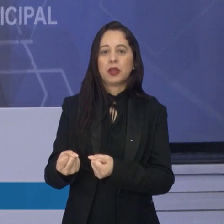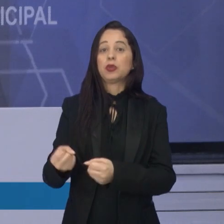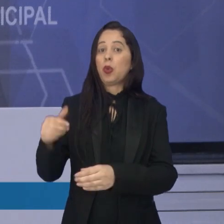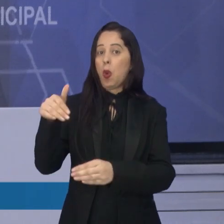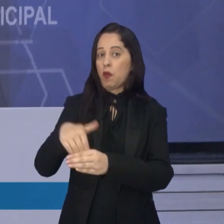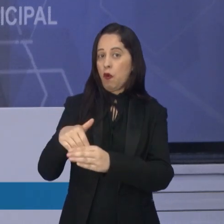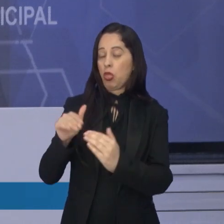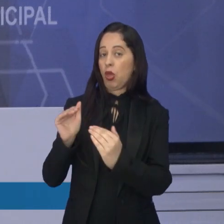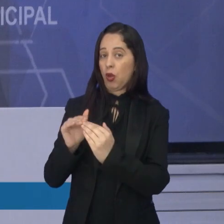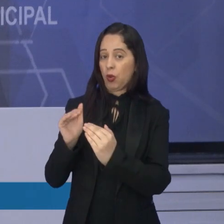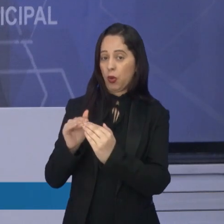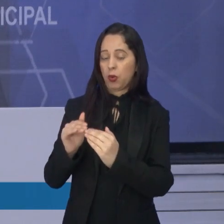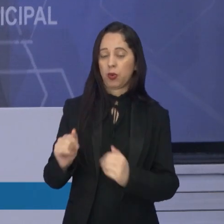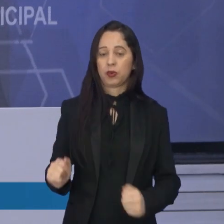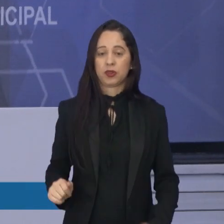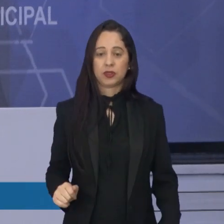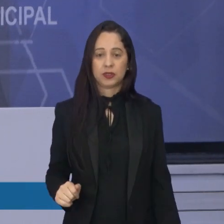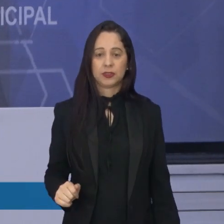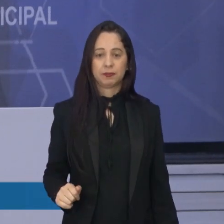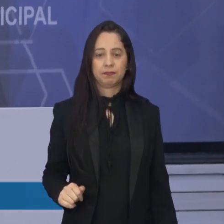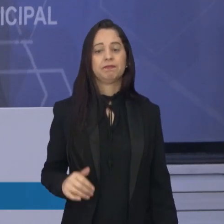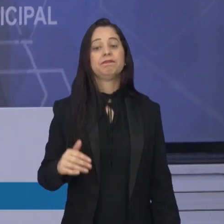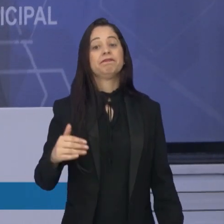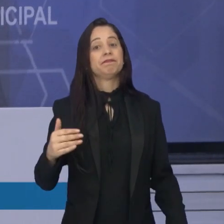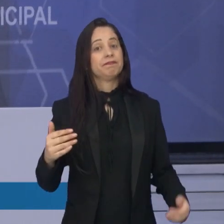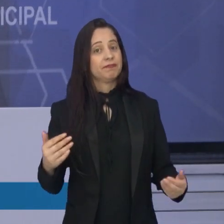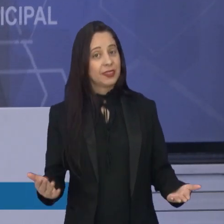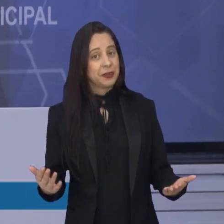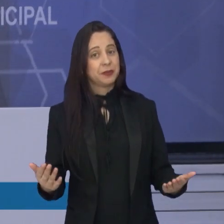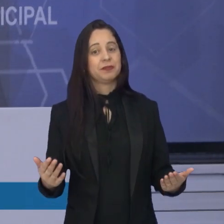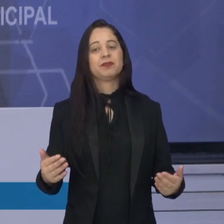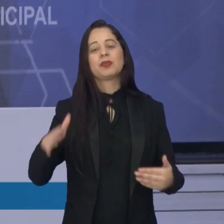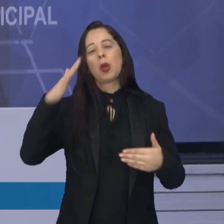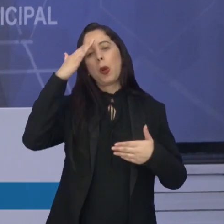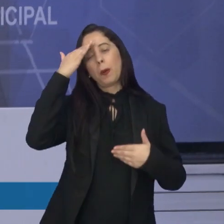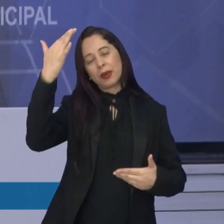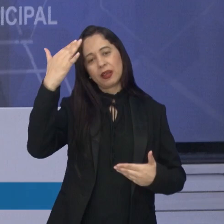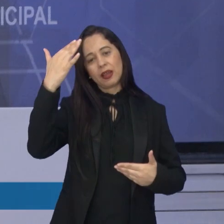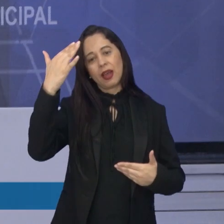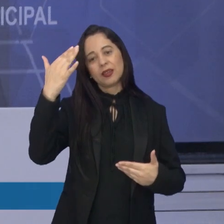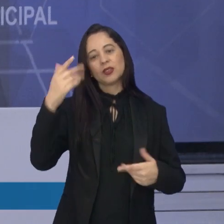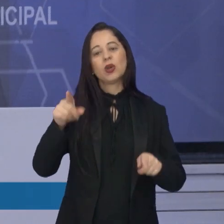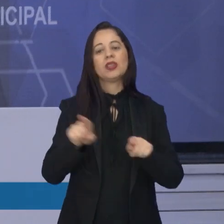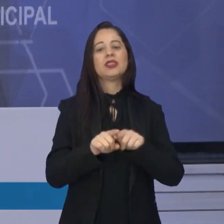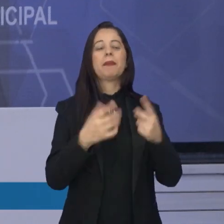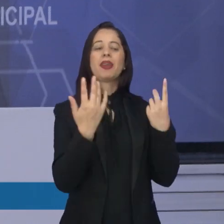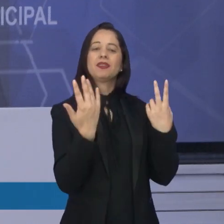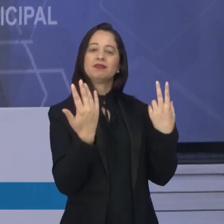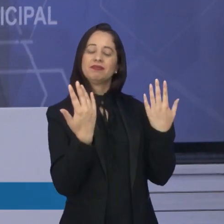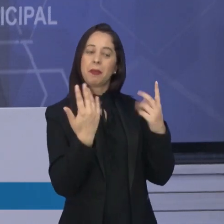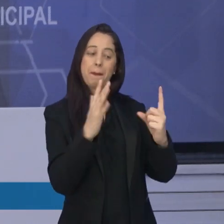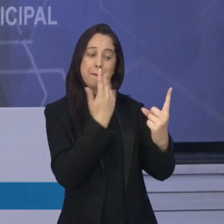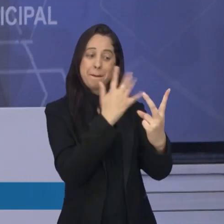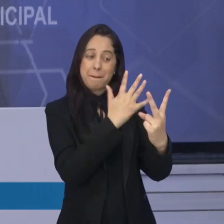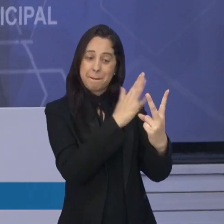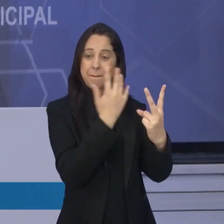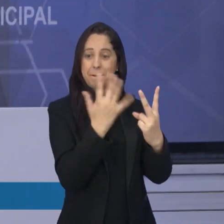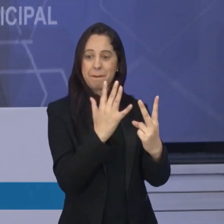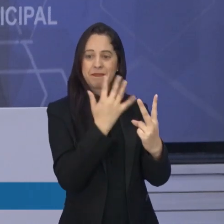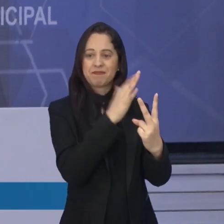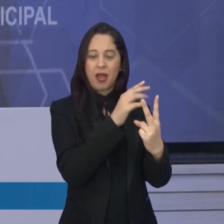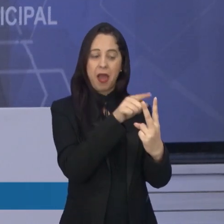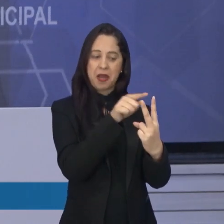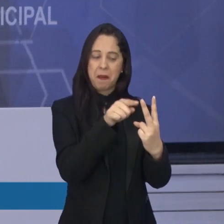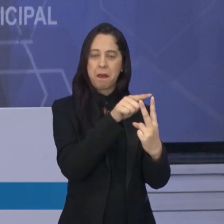vereadora Amélia. Enfim, agradeço e parabenizo Armando Zeferino Milioni e a